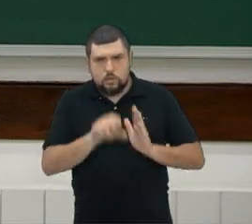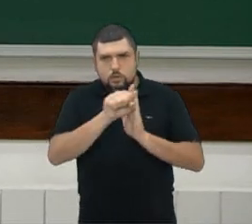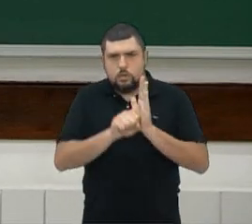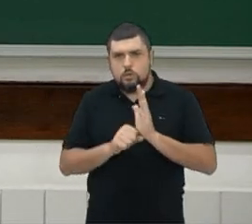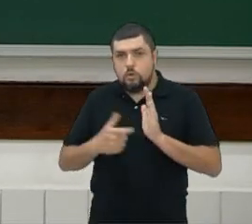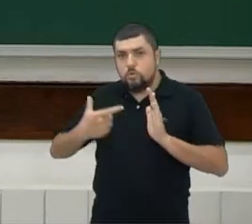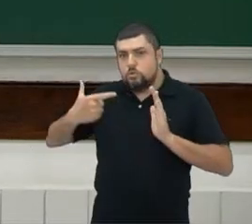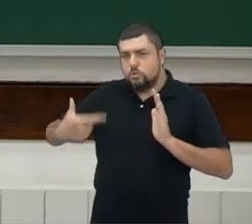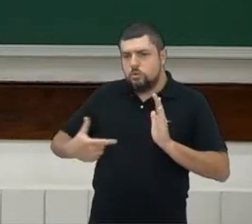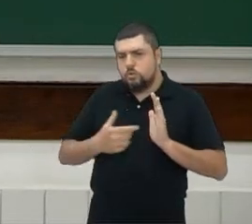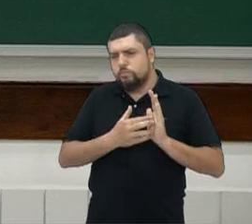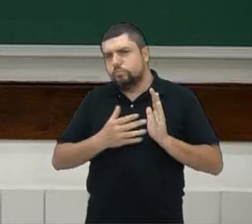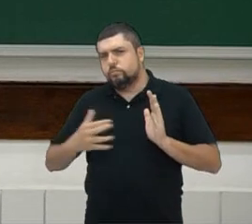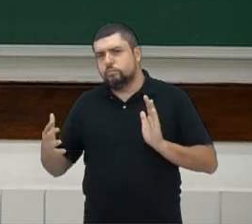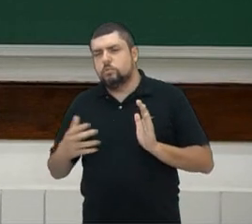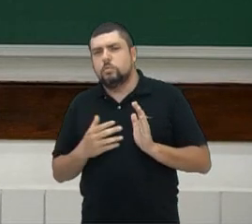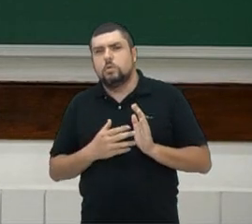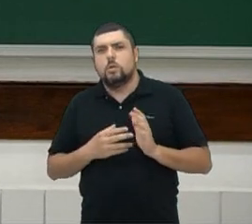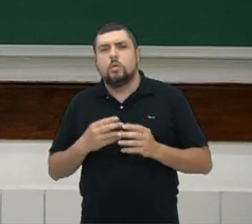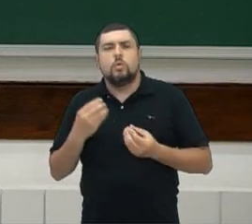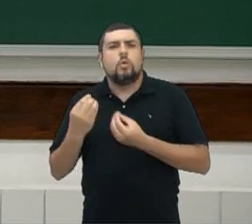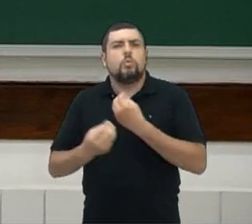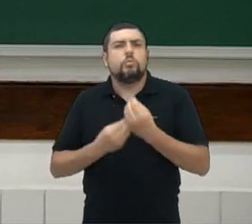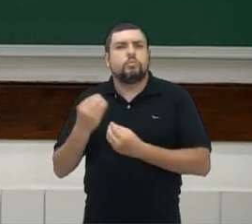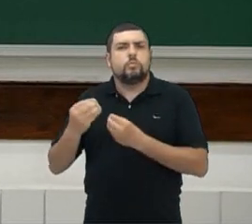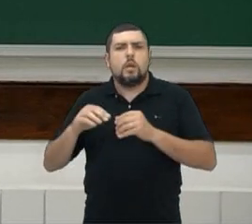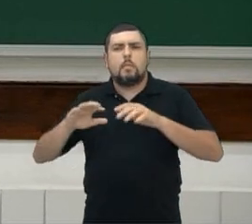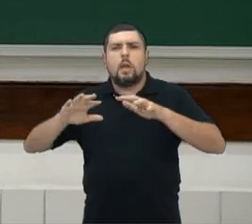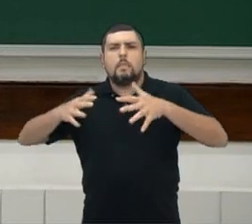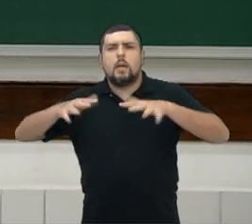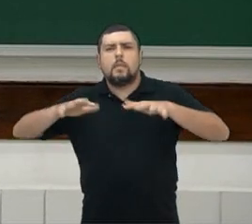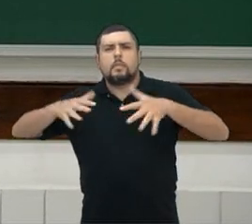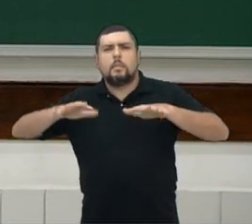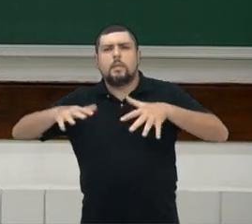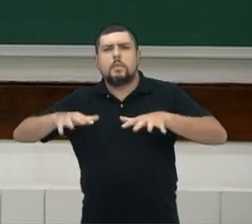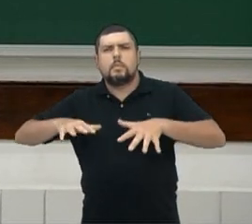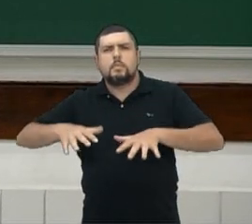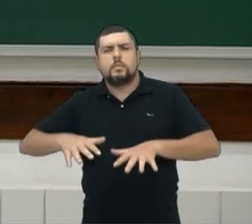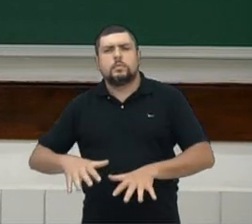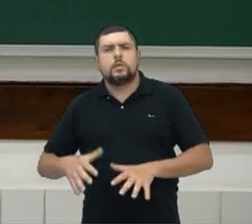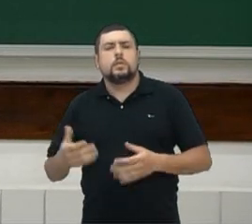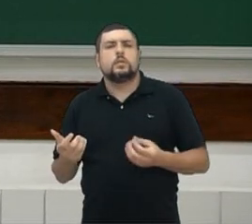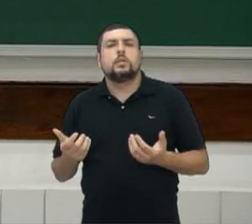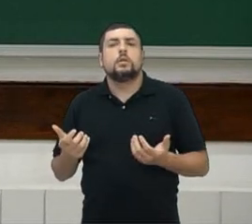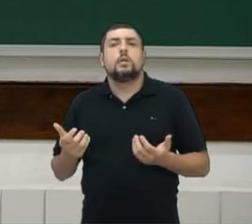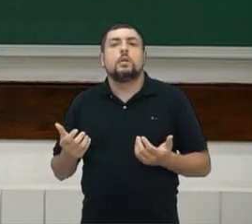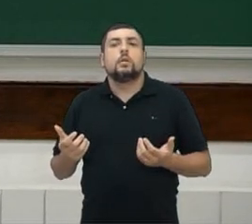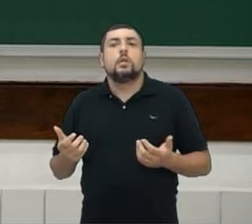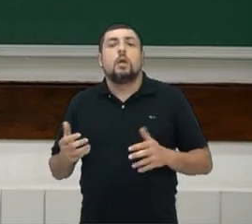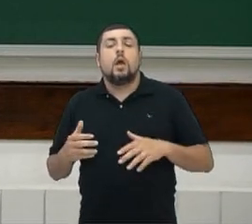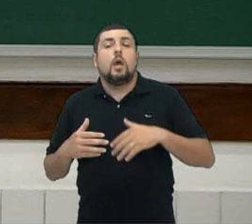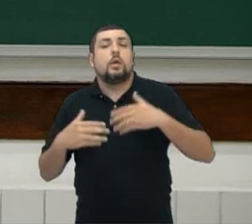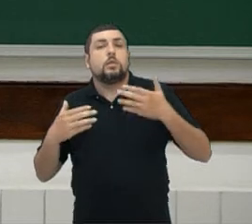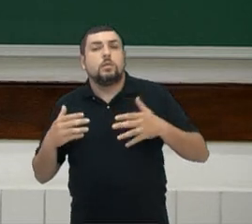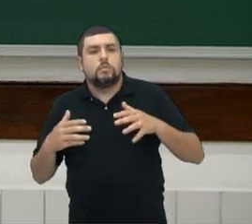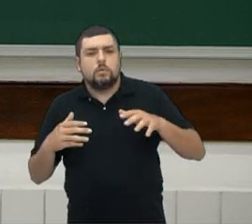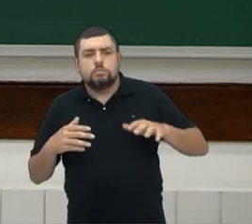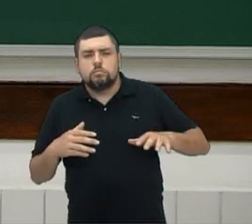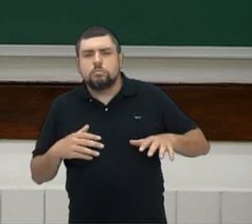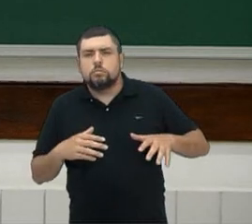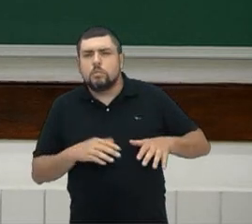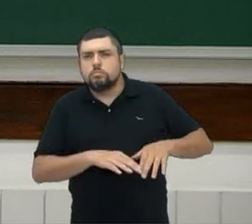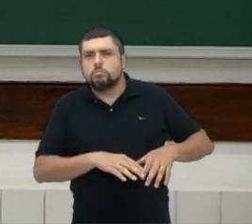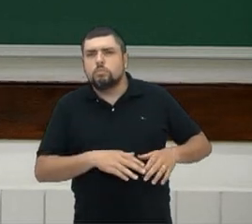depois de Cristo, vai desaparecendo, vai empobrecendo, enfraquecendo o poder do reino Cush, e vai surgindo naquela região um